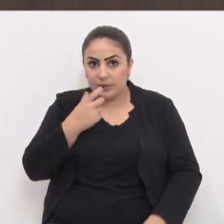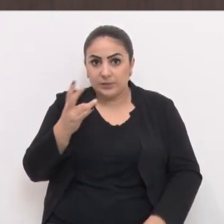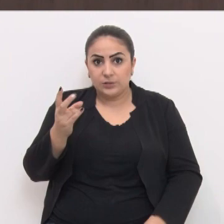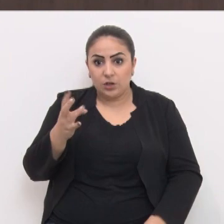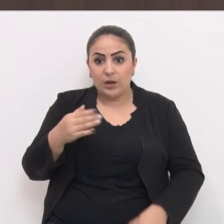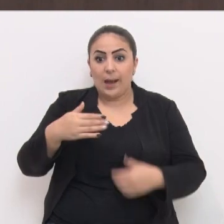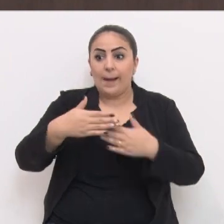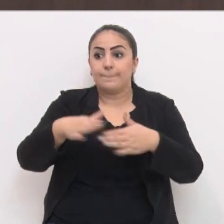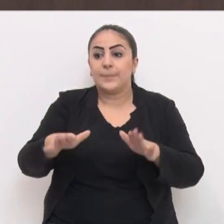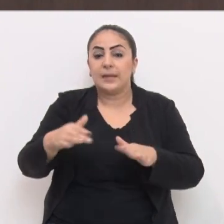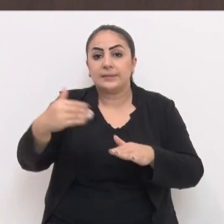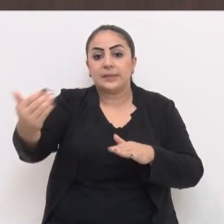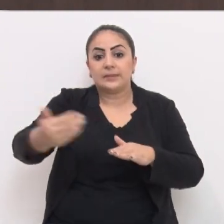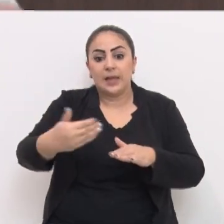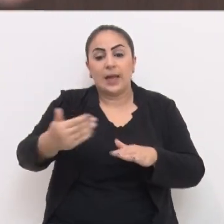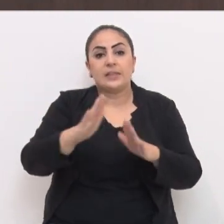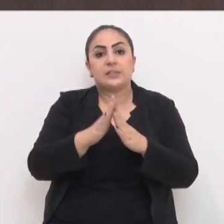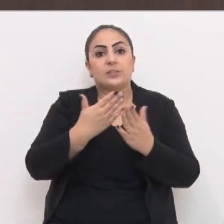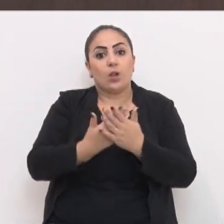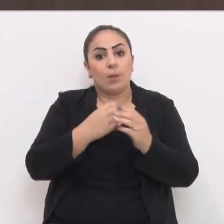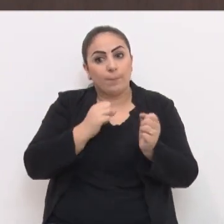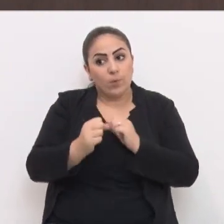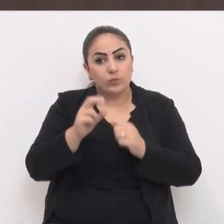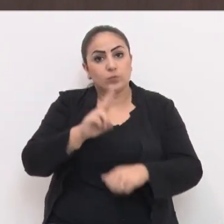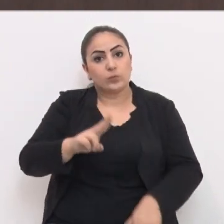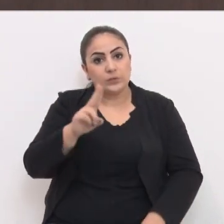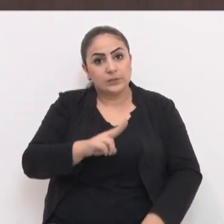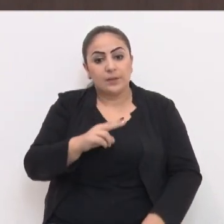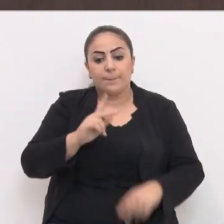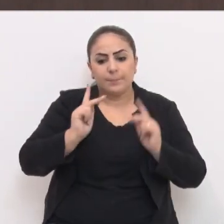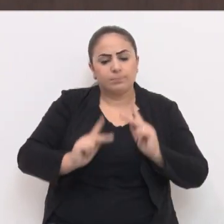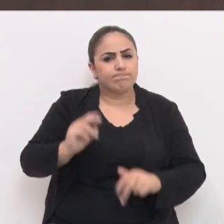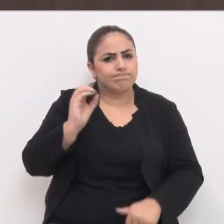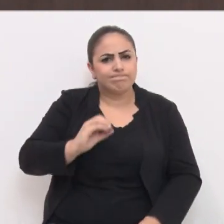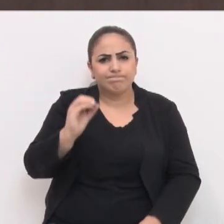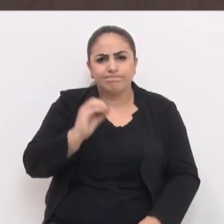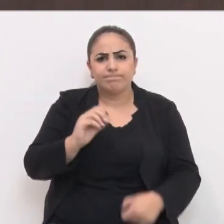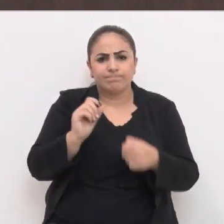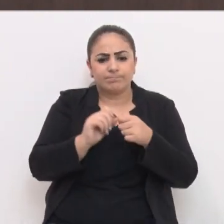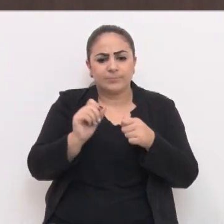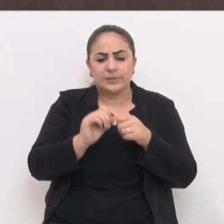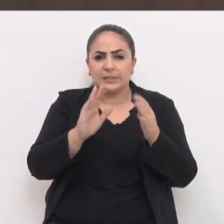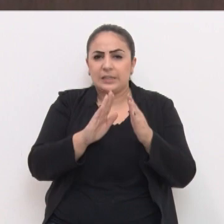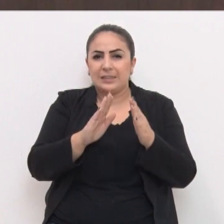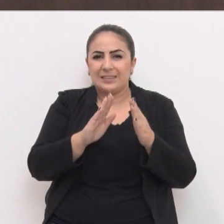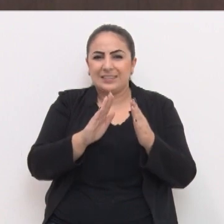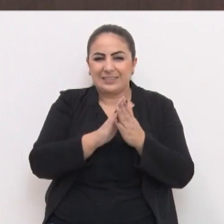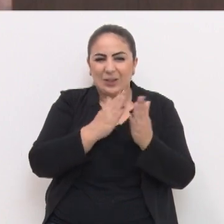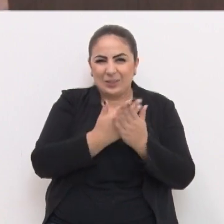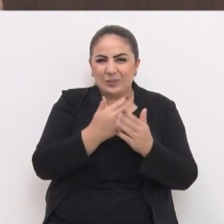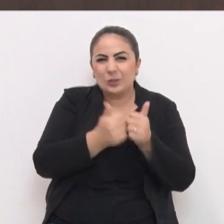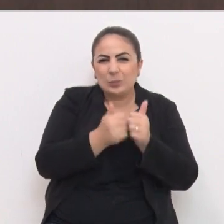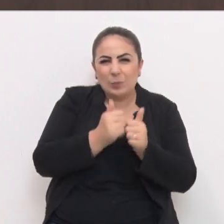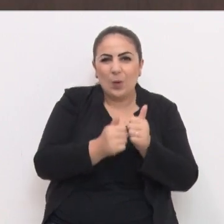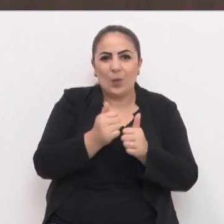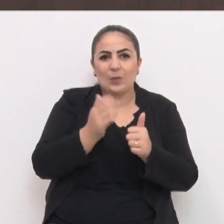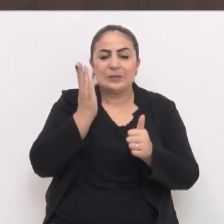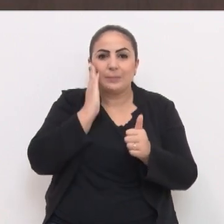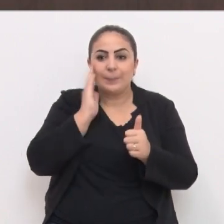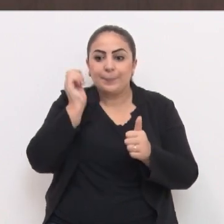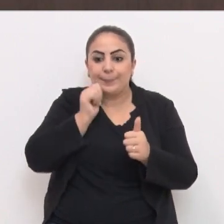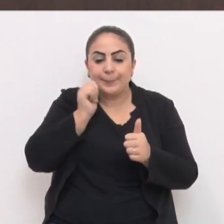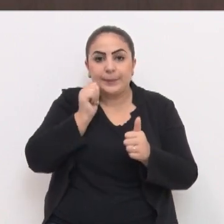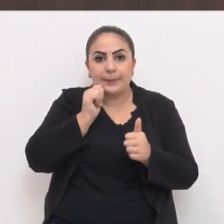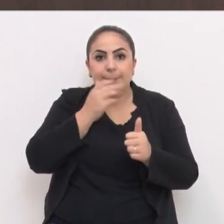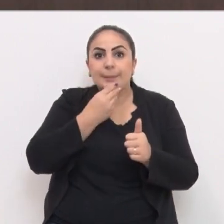lá atrás, para que as escolas possam, para essas pessoas maravilhosas que fazem essas escolinhas, para ter aqueles meninos ali, a